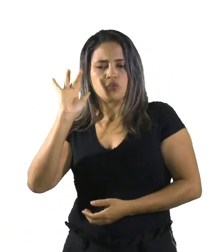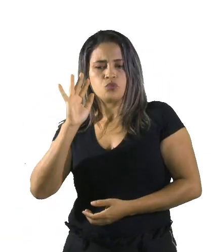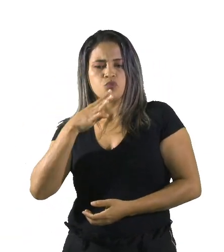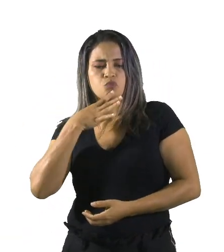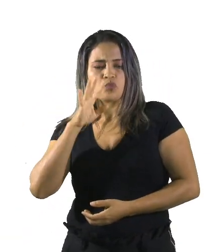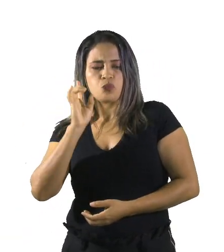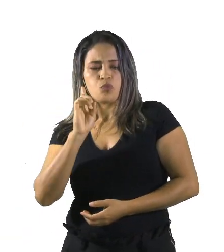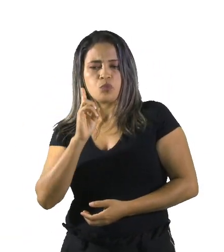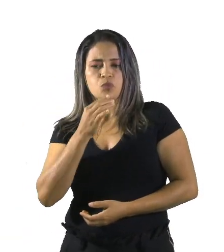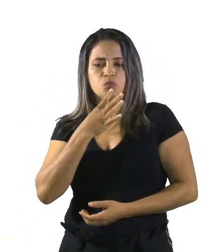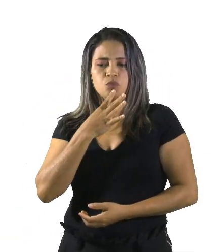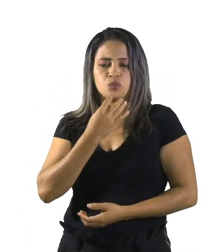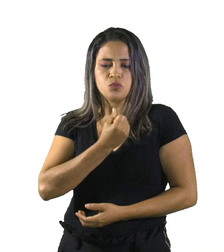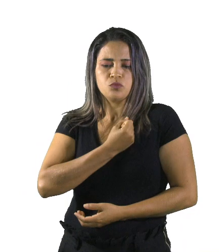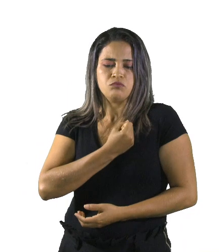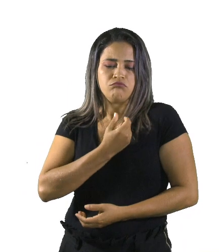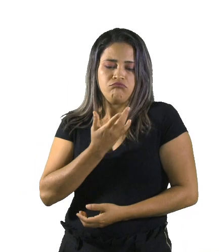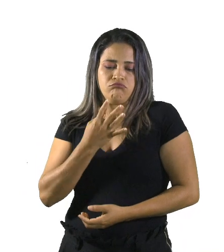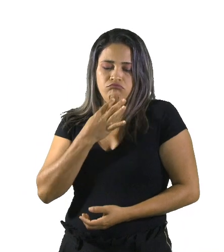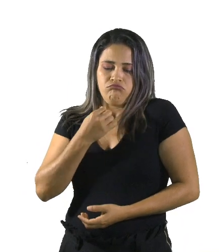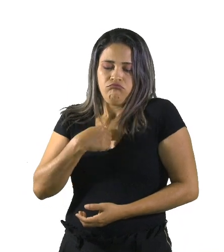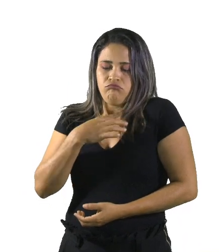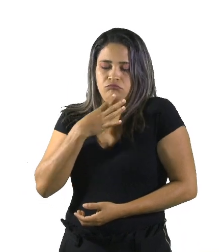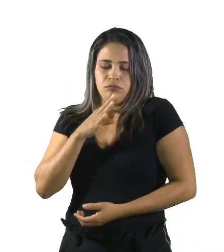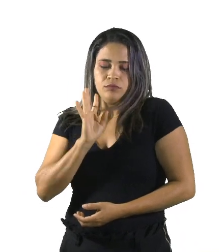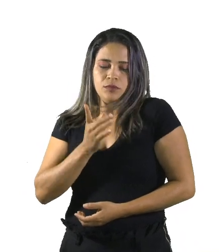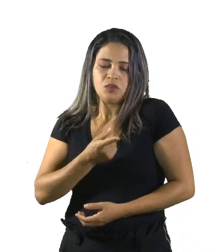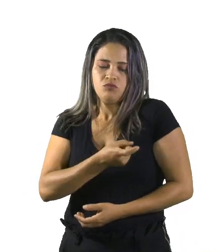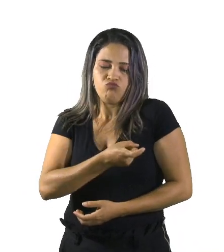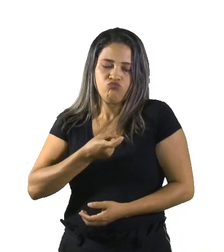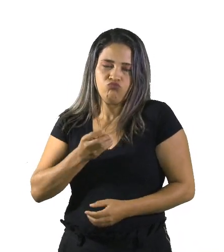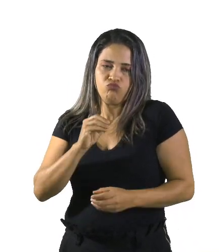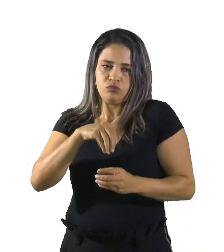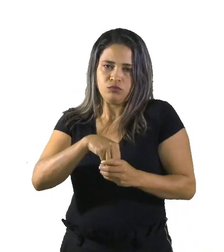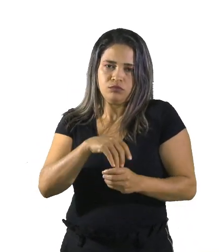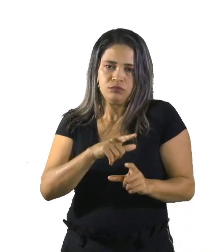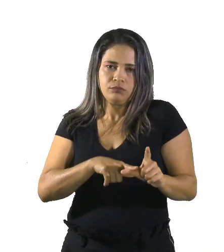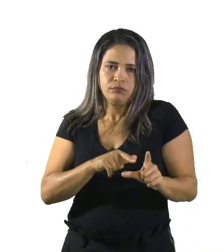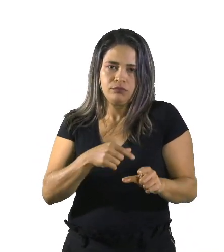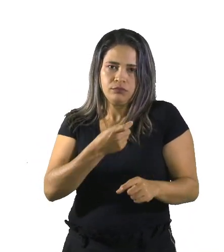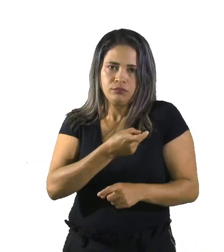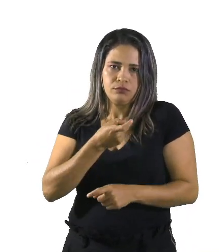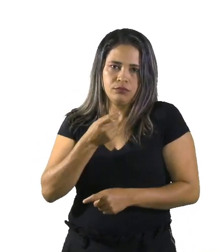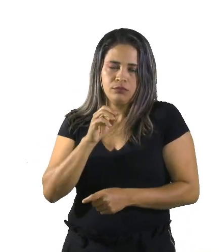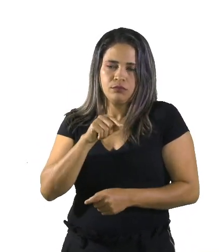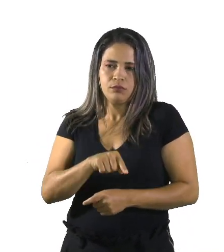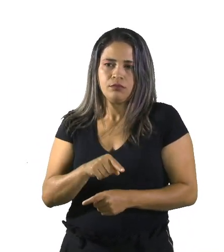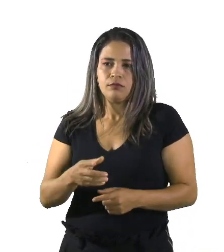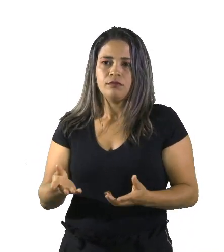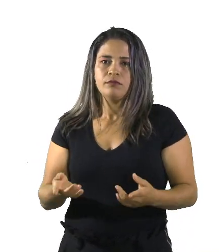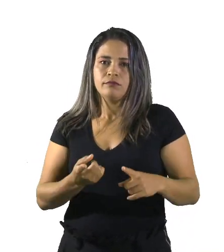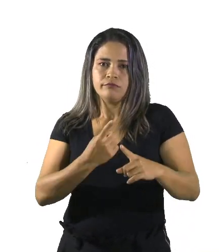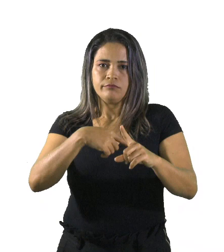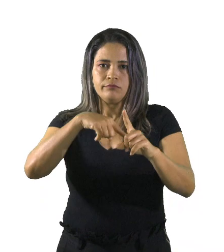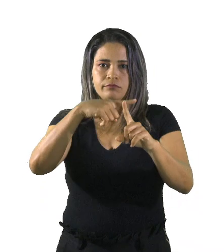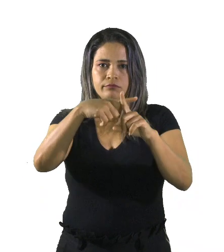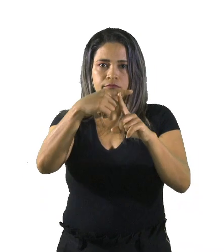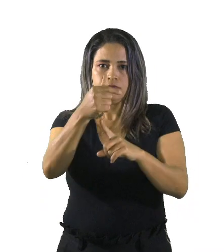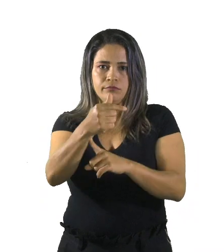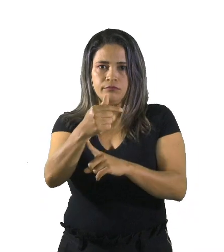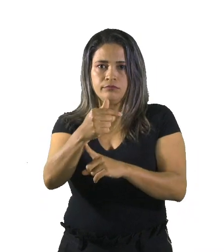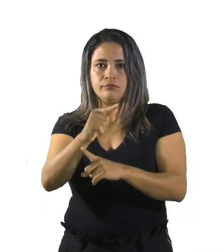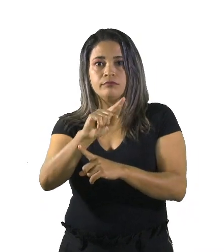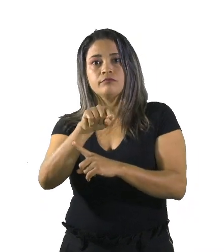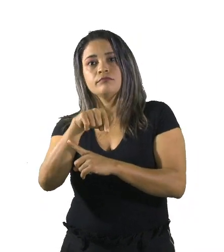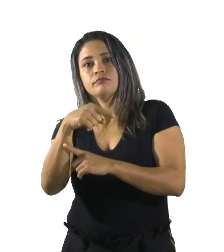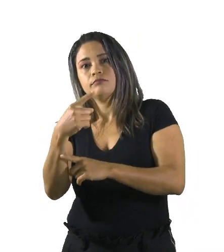eu não conheço, então é desconhecido para mim. Adicionei 7 unidades, depois peguei tudo isso e multipliquei por 2. Qual foi o outro passo?